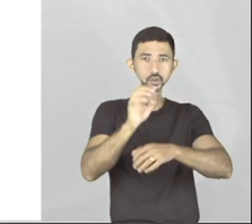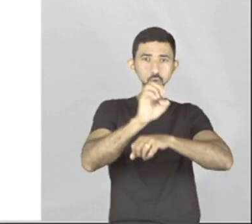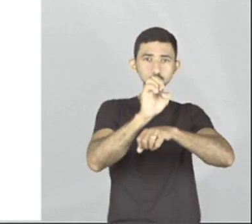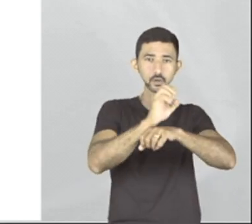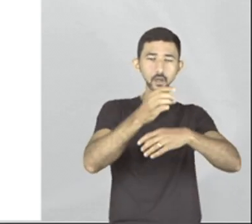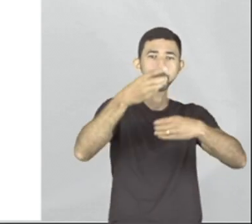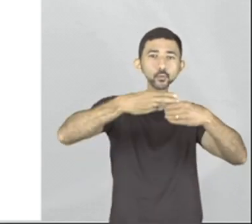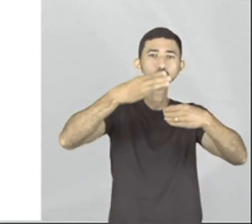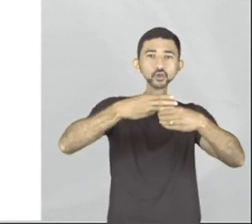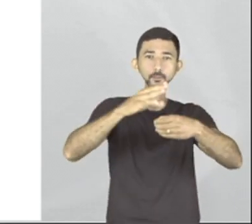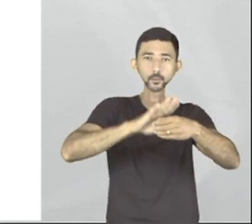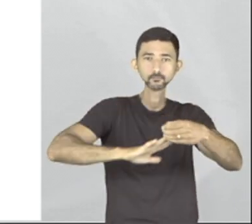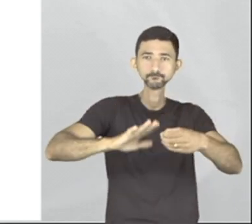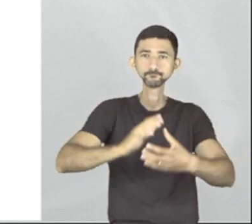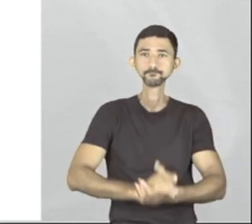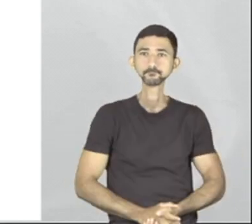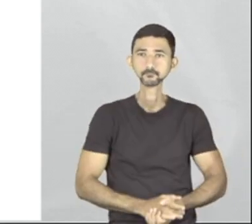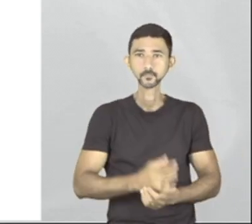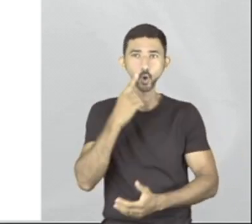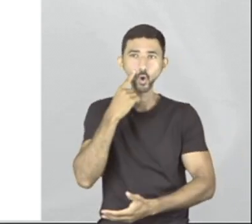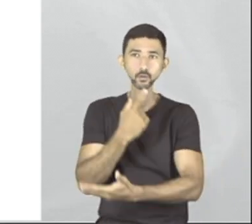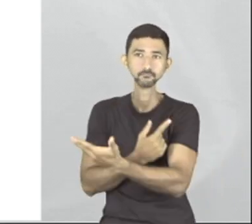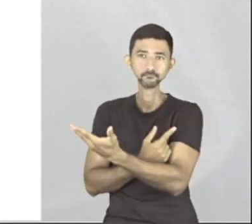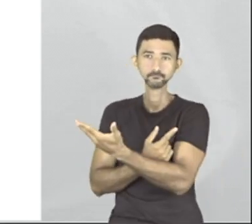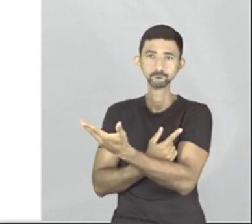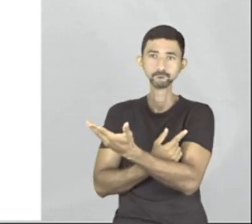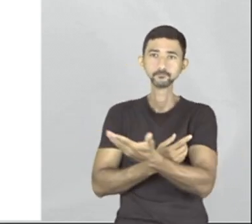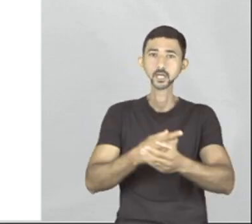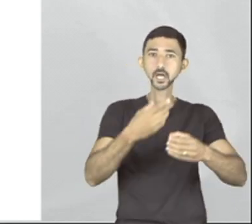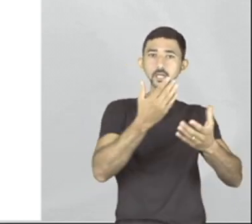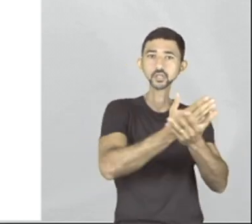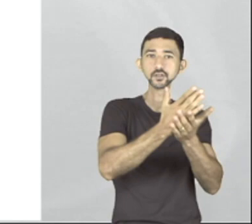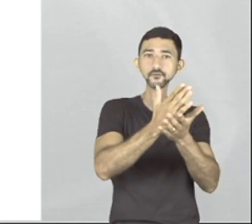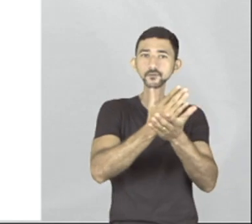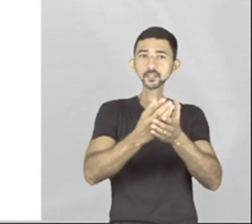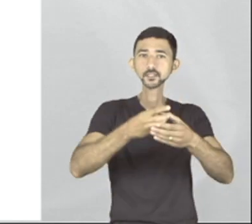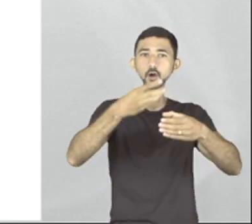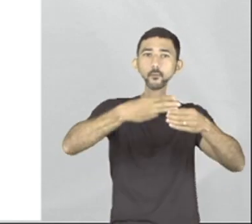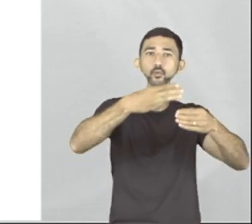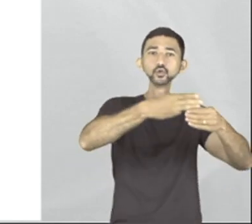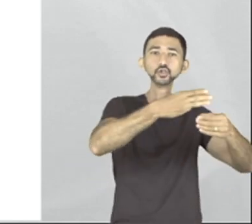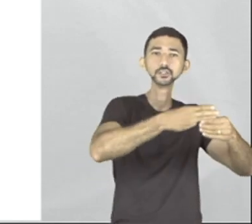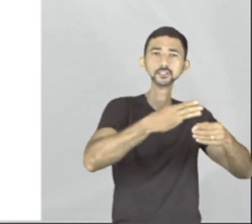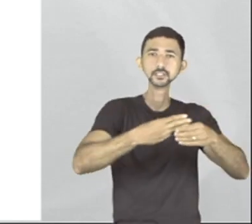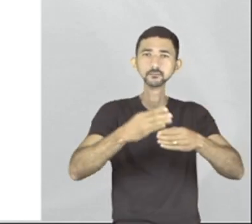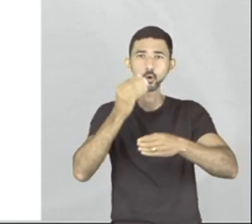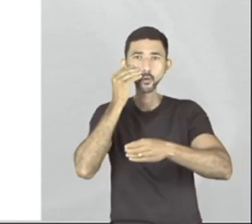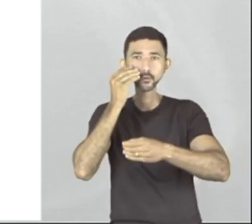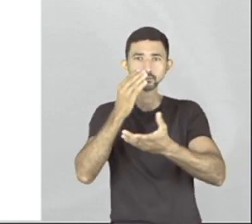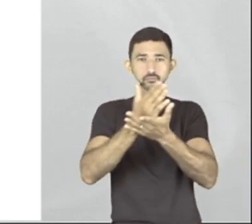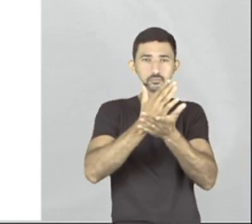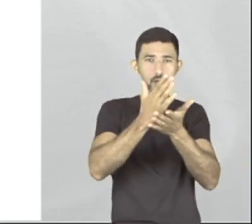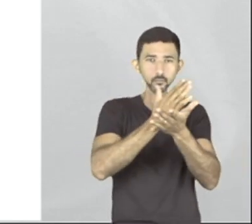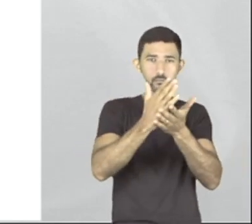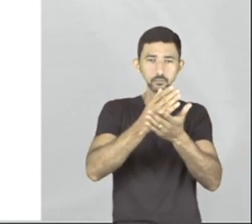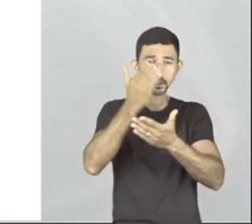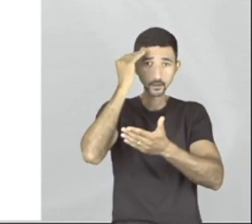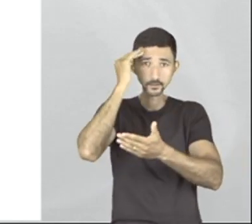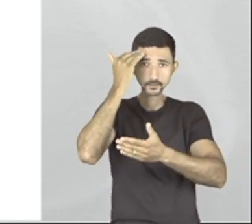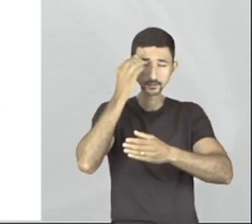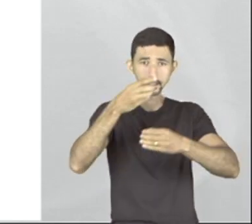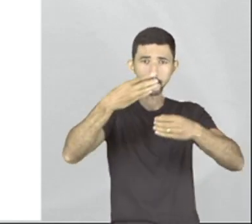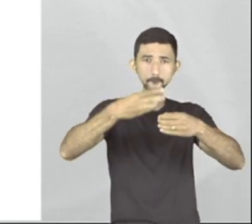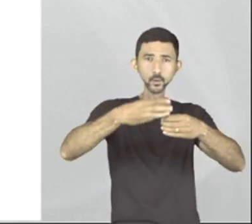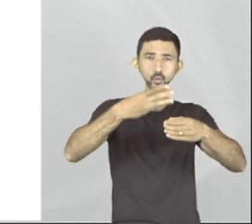do Pará. Esse é o mapa aqui, ó, da FAPESPA, tá? Então, a gente vai observar um pouquinho mais colorido para você entender